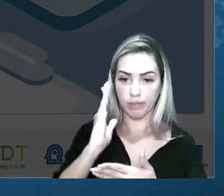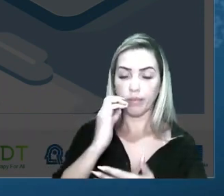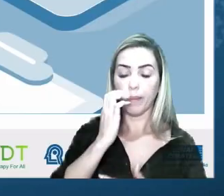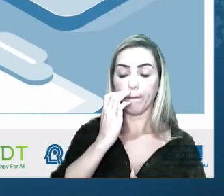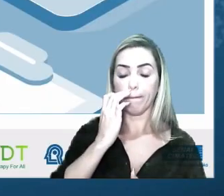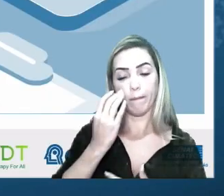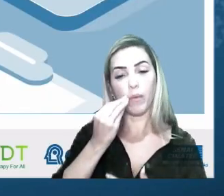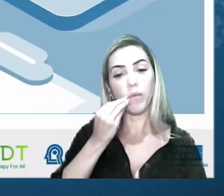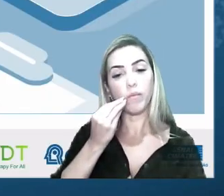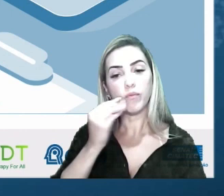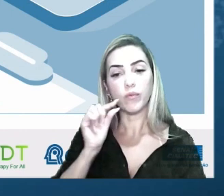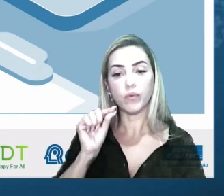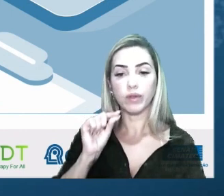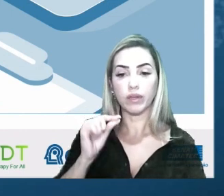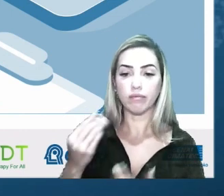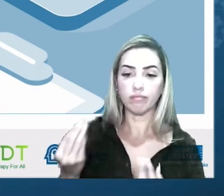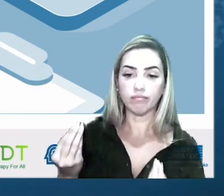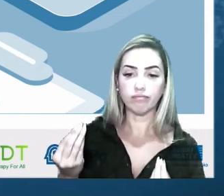obviamente, para